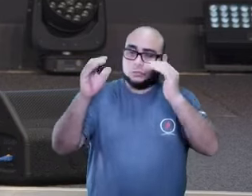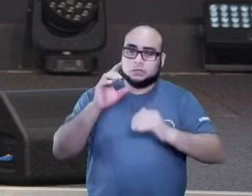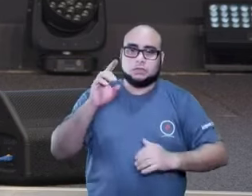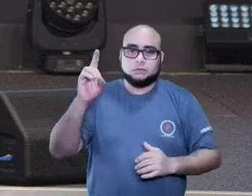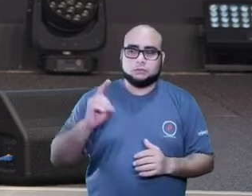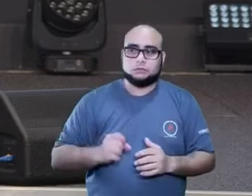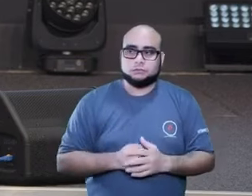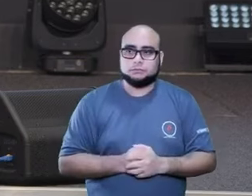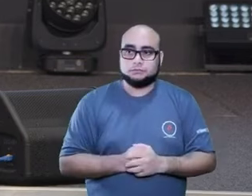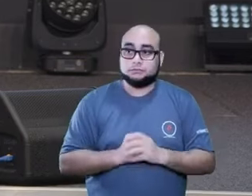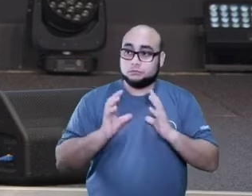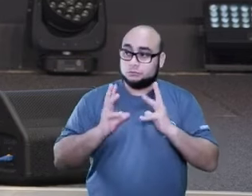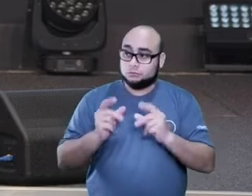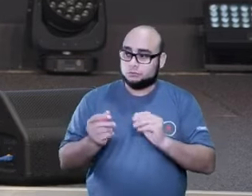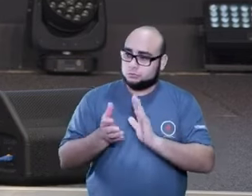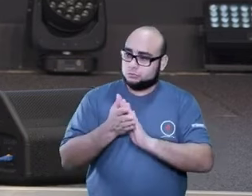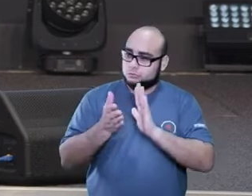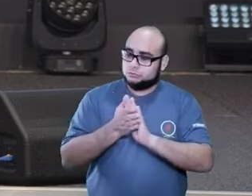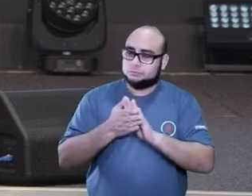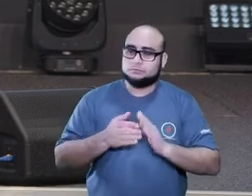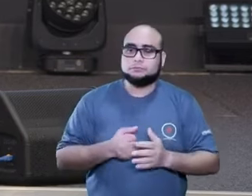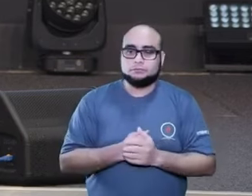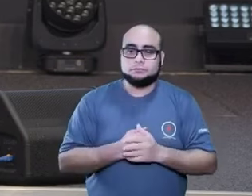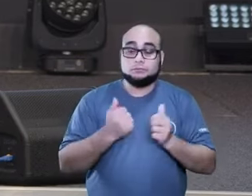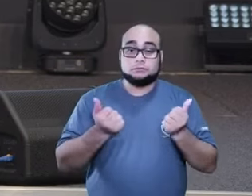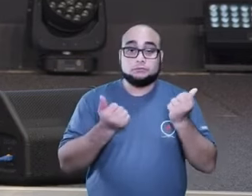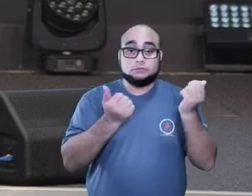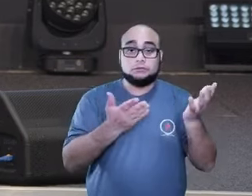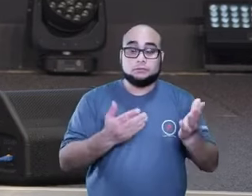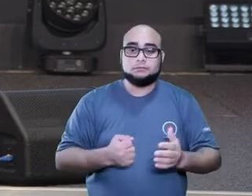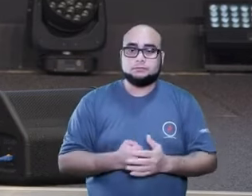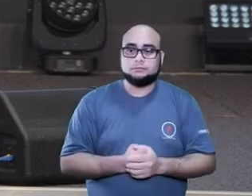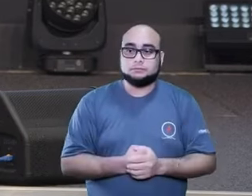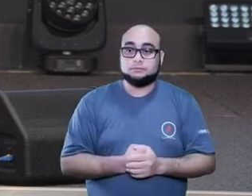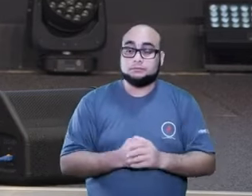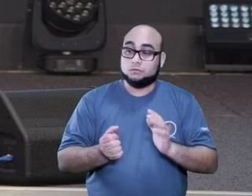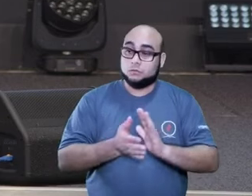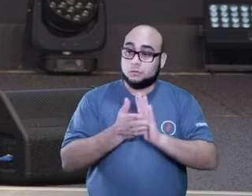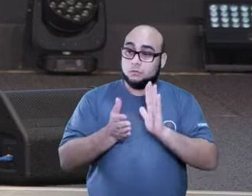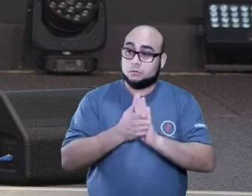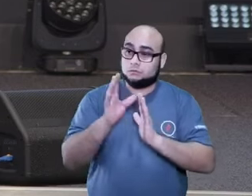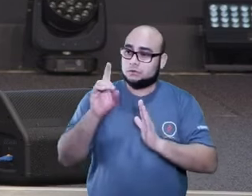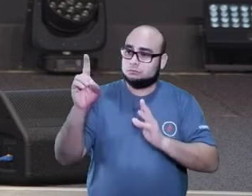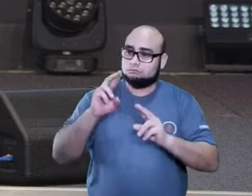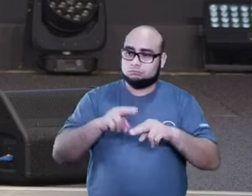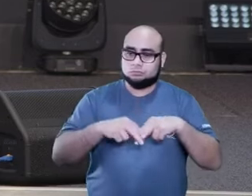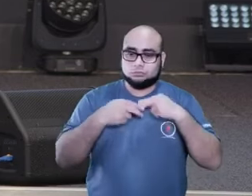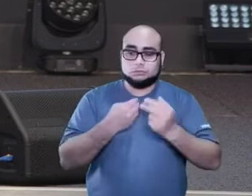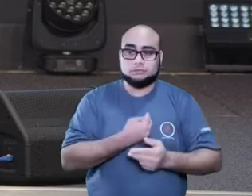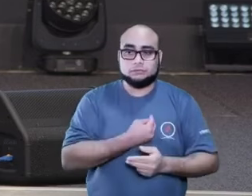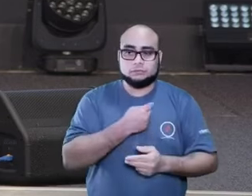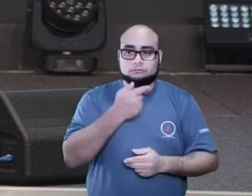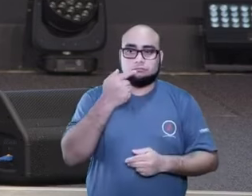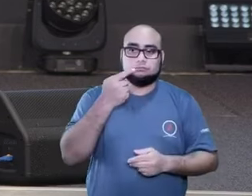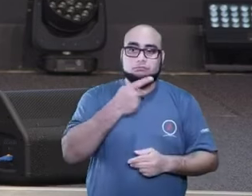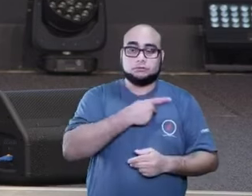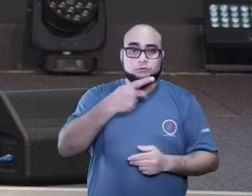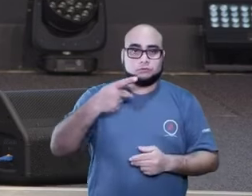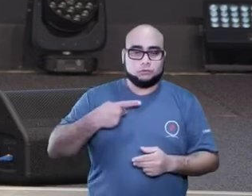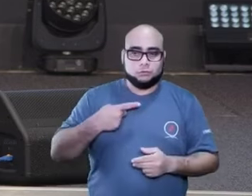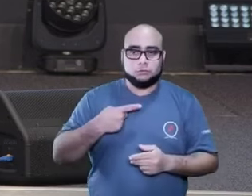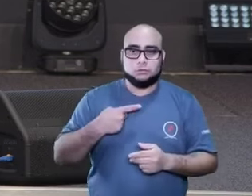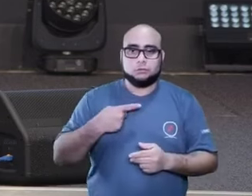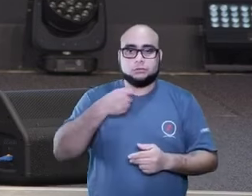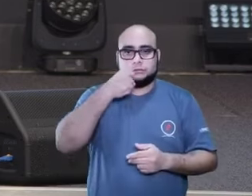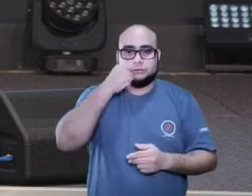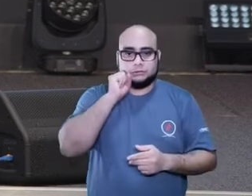Ele todo louvor por isso. Louvando sempre a Deus pela vida dos nossos pastores, não é? Pastor